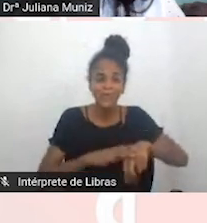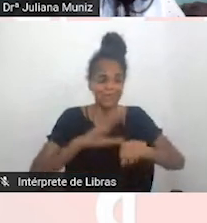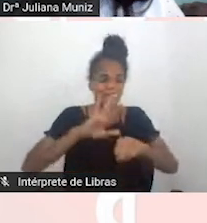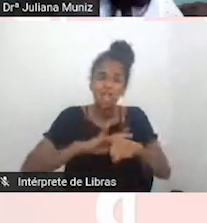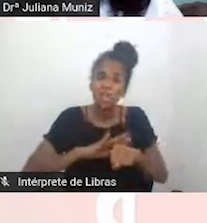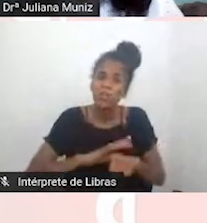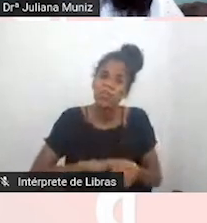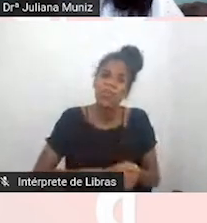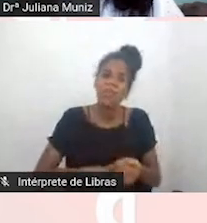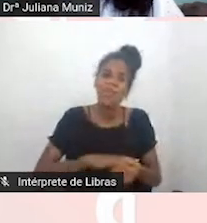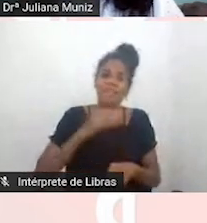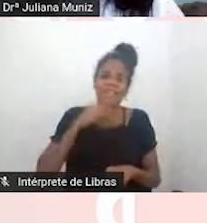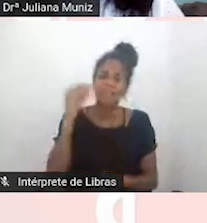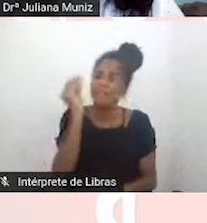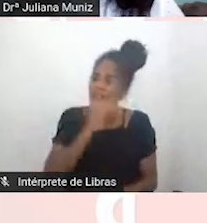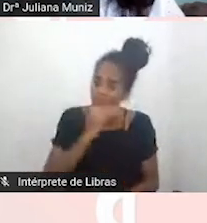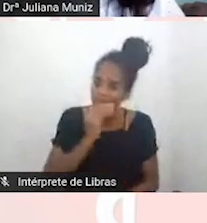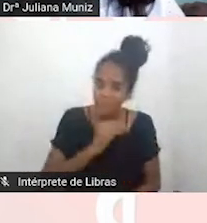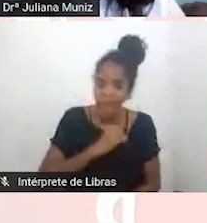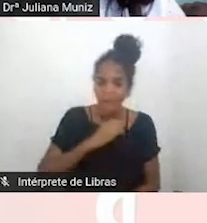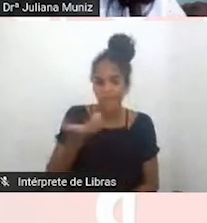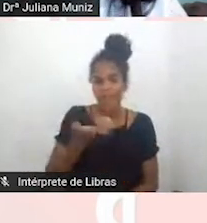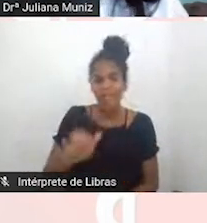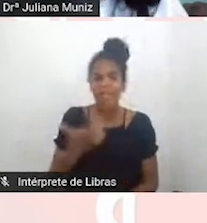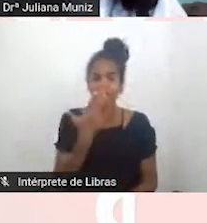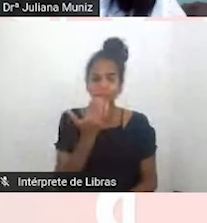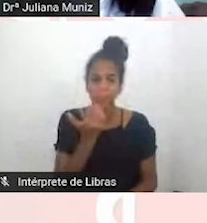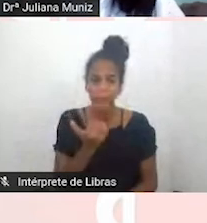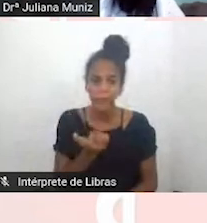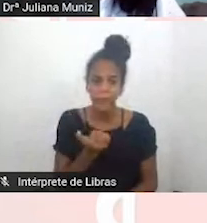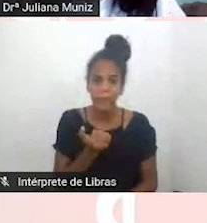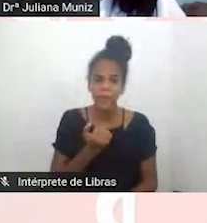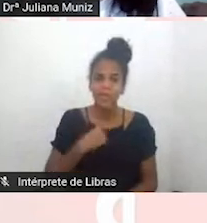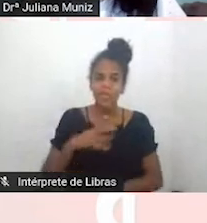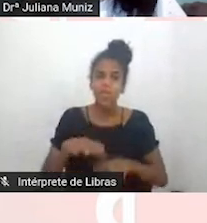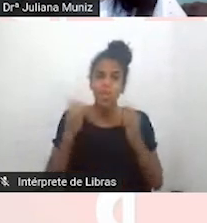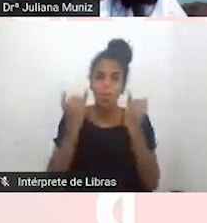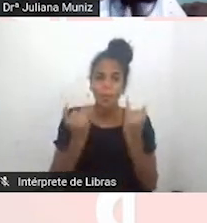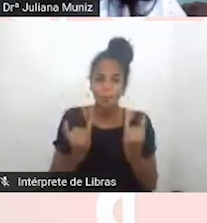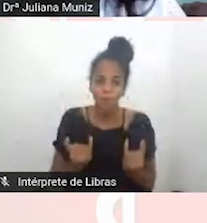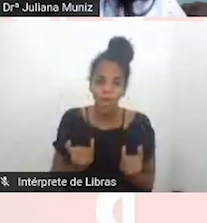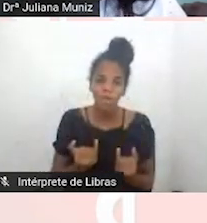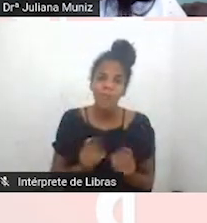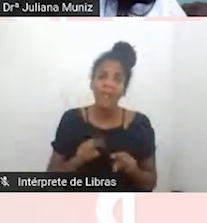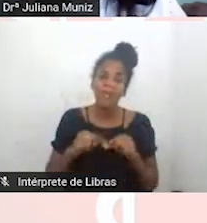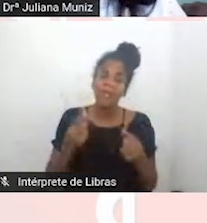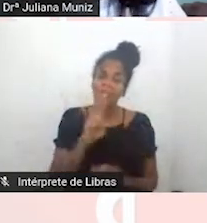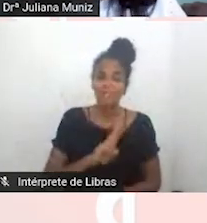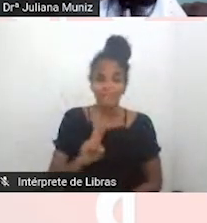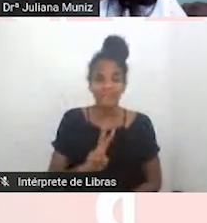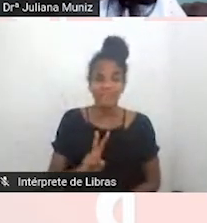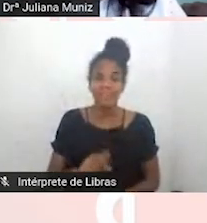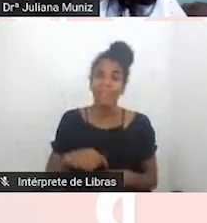inapetente, ter mais anorexia e não conseguir se alimentar bem. Na prática, o que é que nós médicos fazemos? A